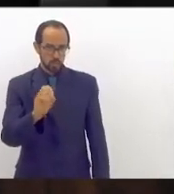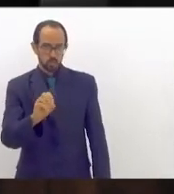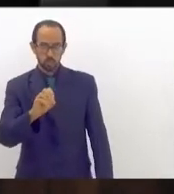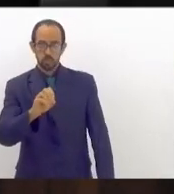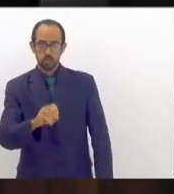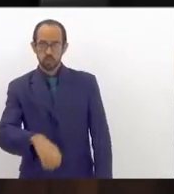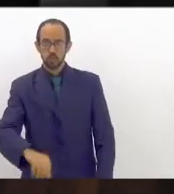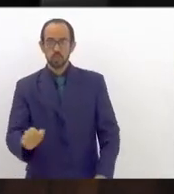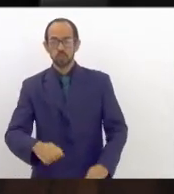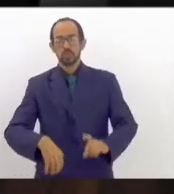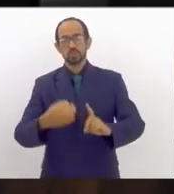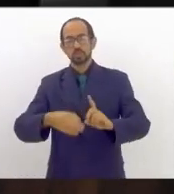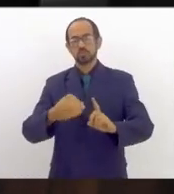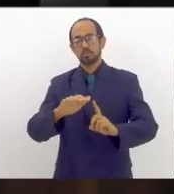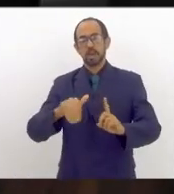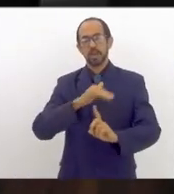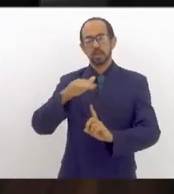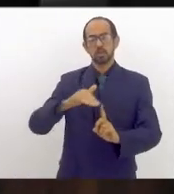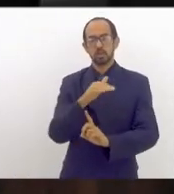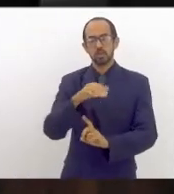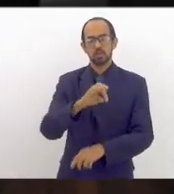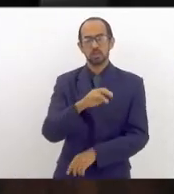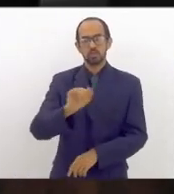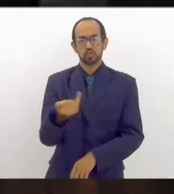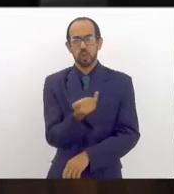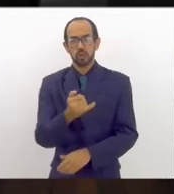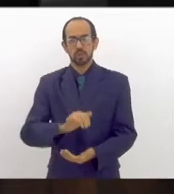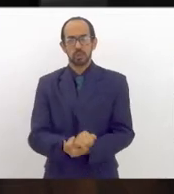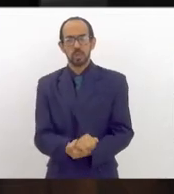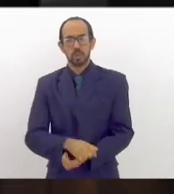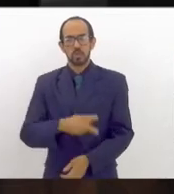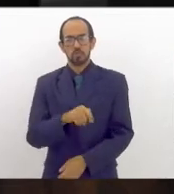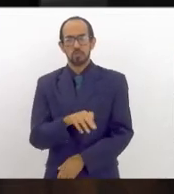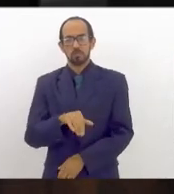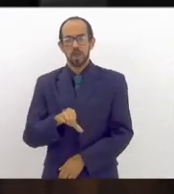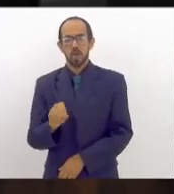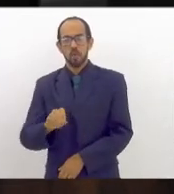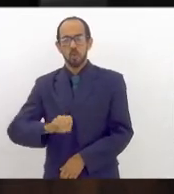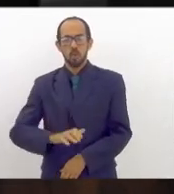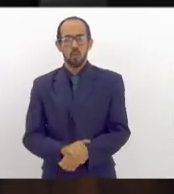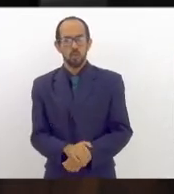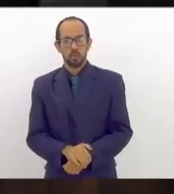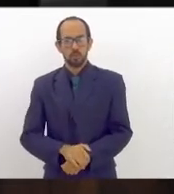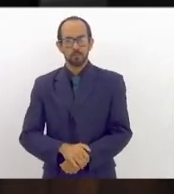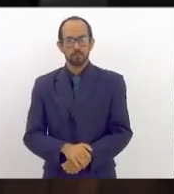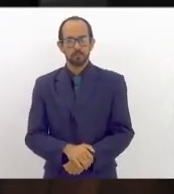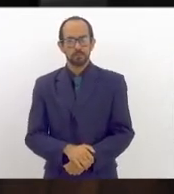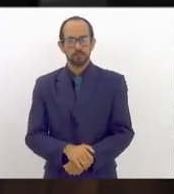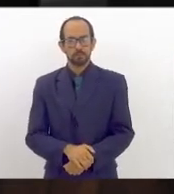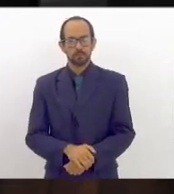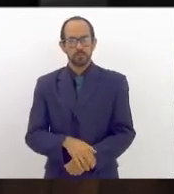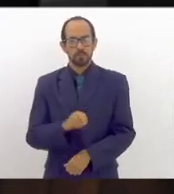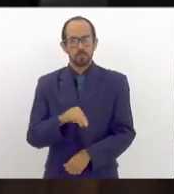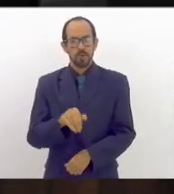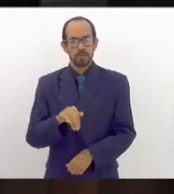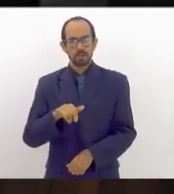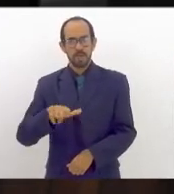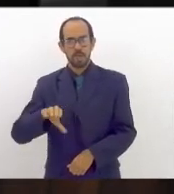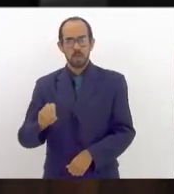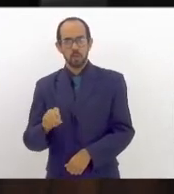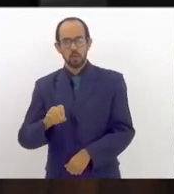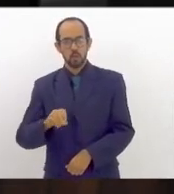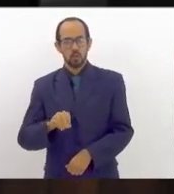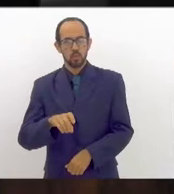do TJ Paulo Sérgio Silveira procurador Marcelo mondengo juiz do TJ Marcelo Duque Estrada